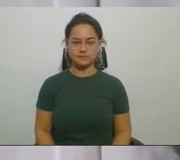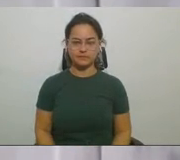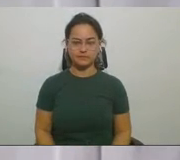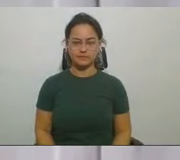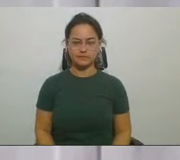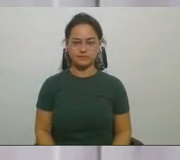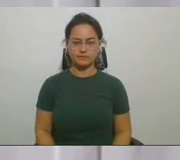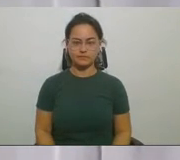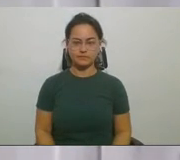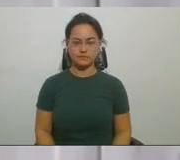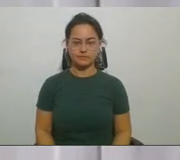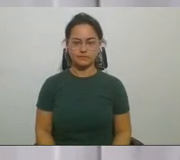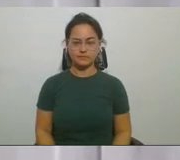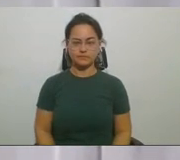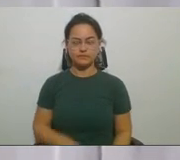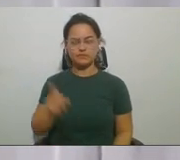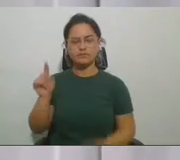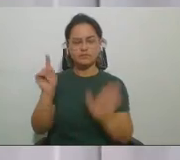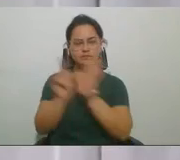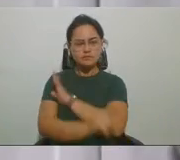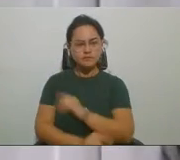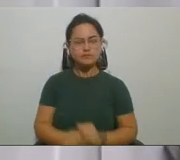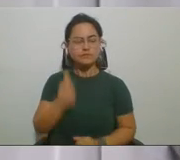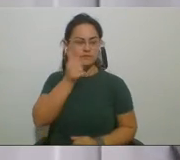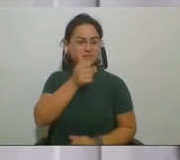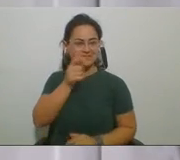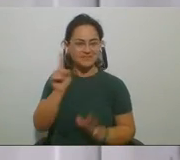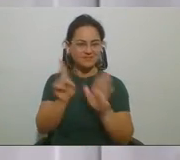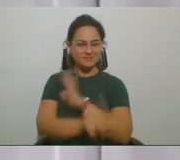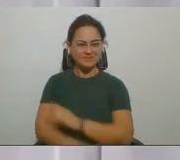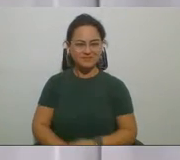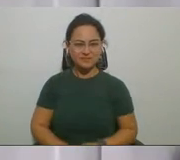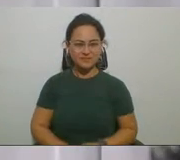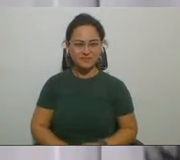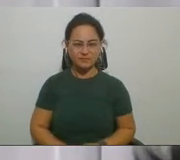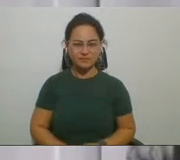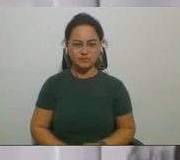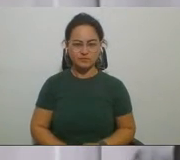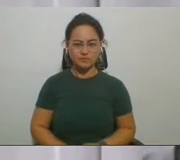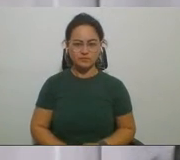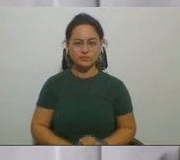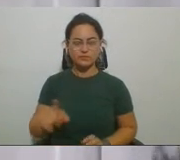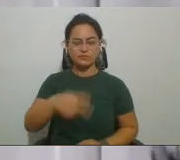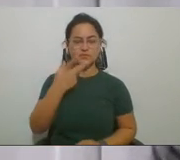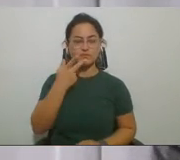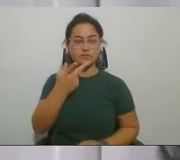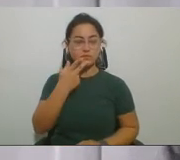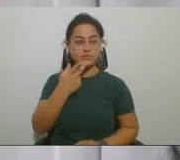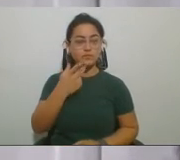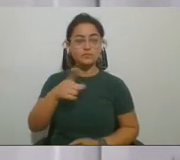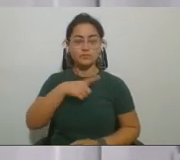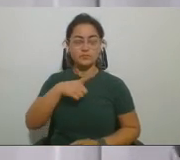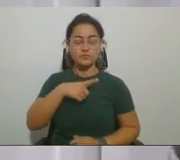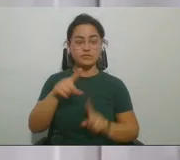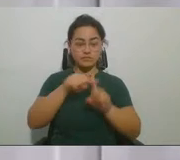colega que perguntou sobre, com relação ao aborto, as lutas pelo aborto